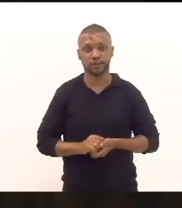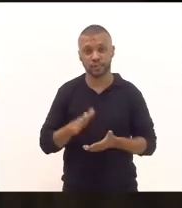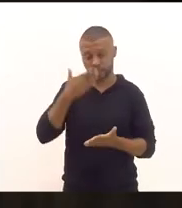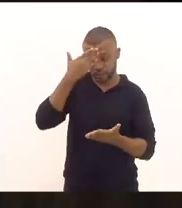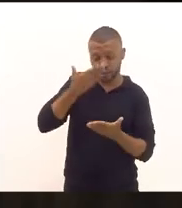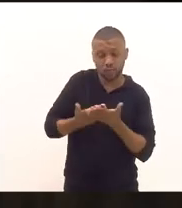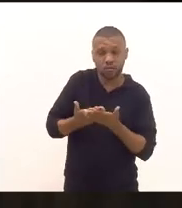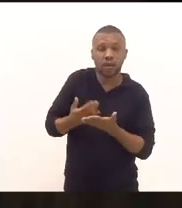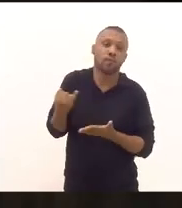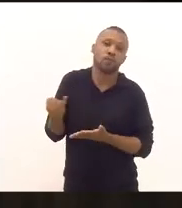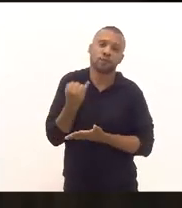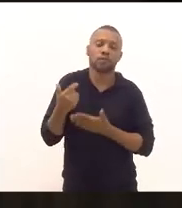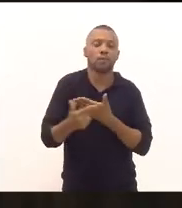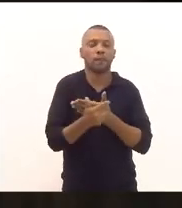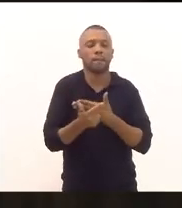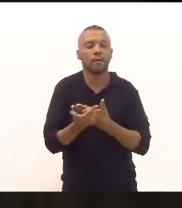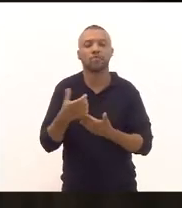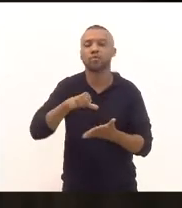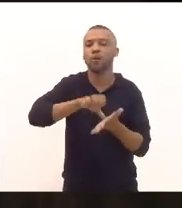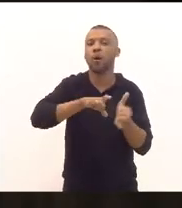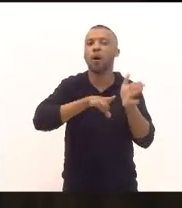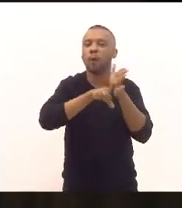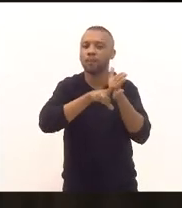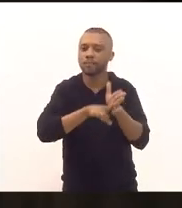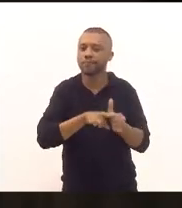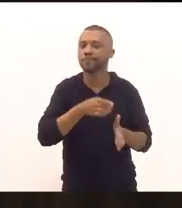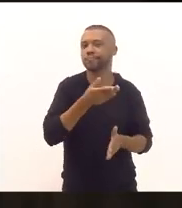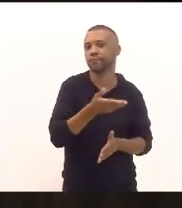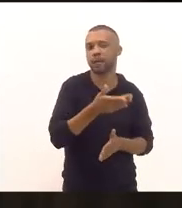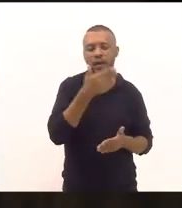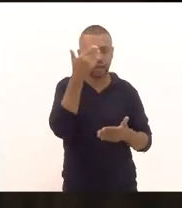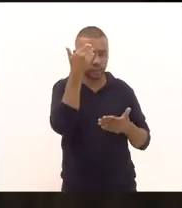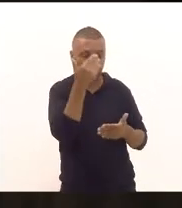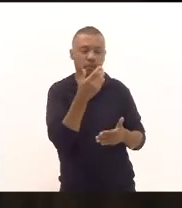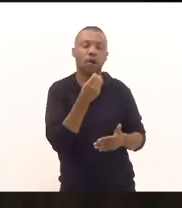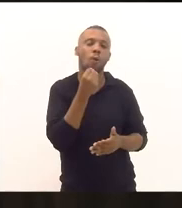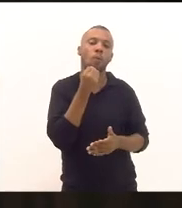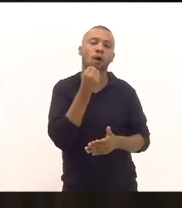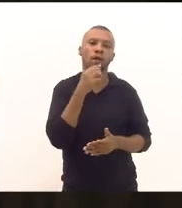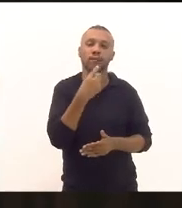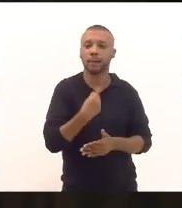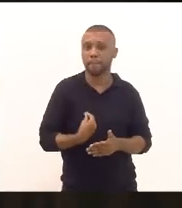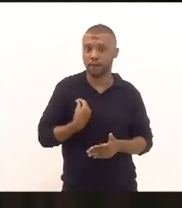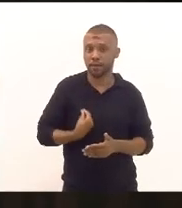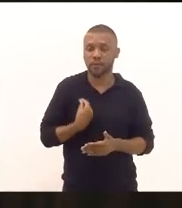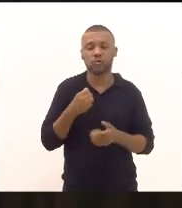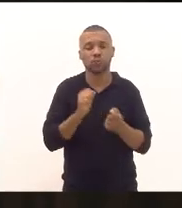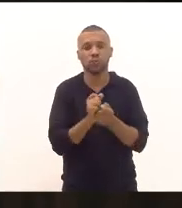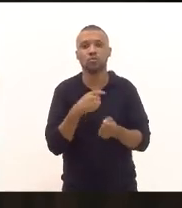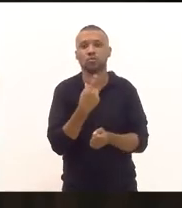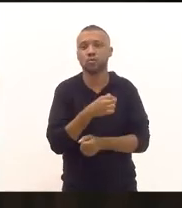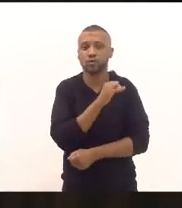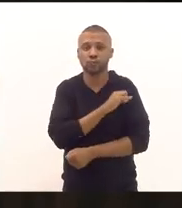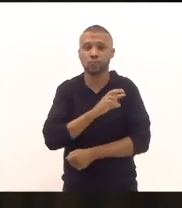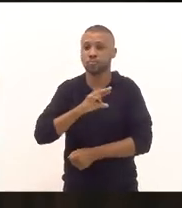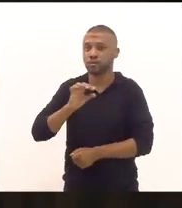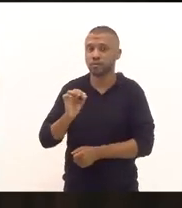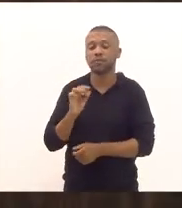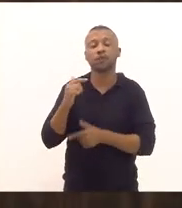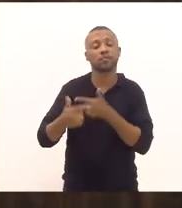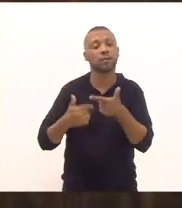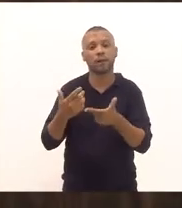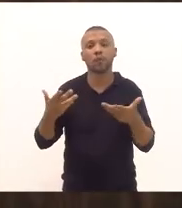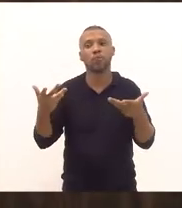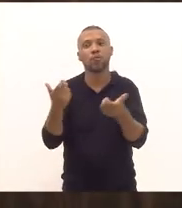é fundamental o papel do Observatório então agradeço a oportunidade de tê-lo aqui no Rio de Janeiro conosco e também pelo